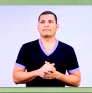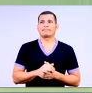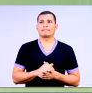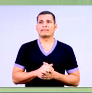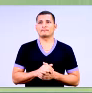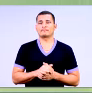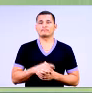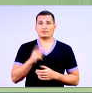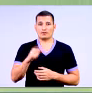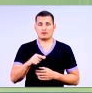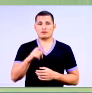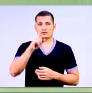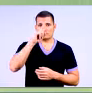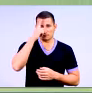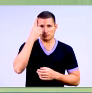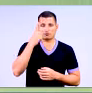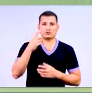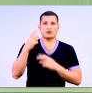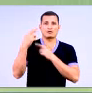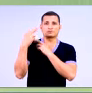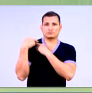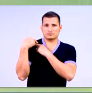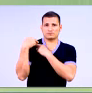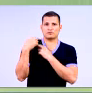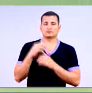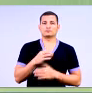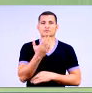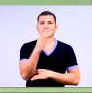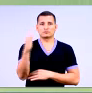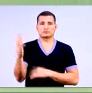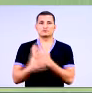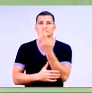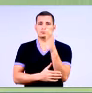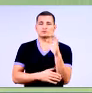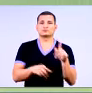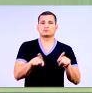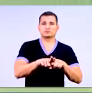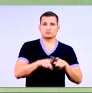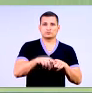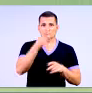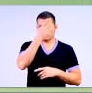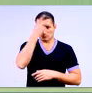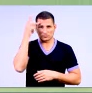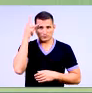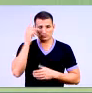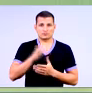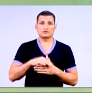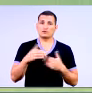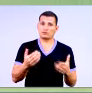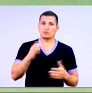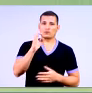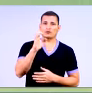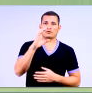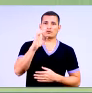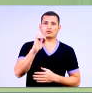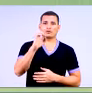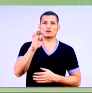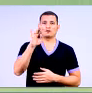da responsabilidade, tanto com a natureza quanto com o ser humano. Então, uma ecoética supõe